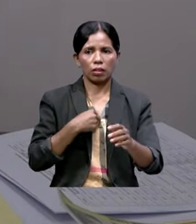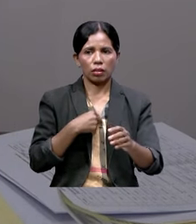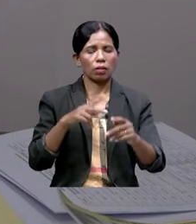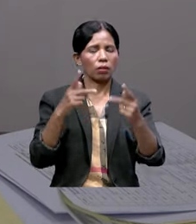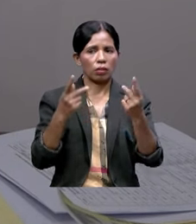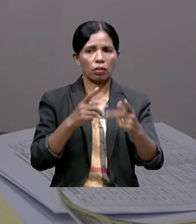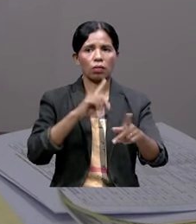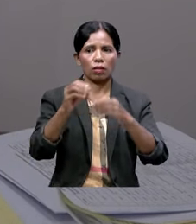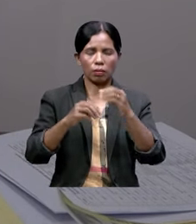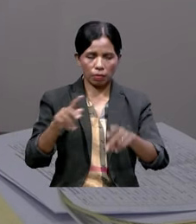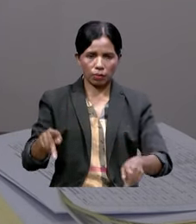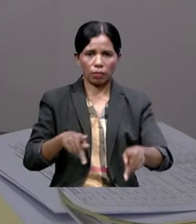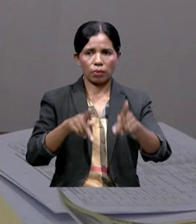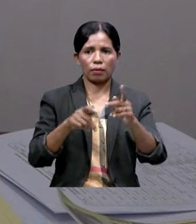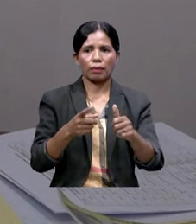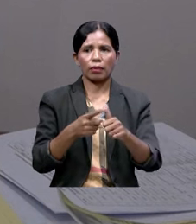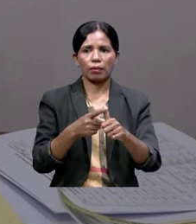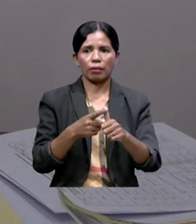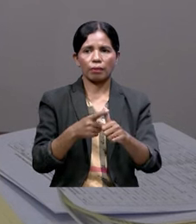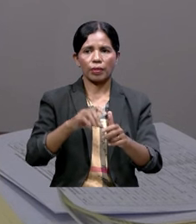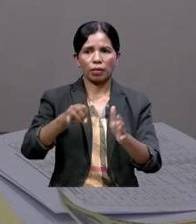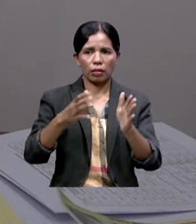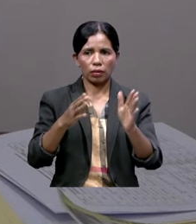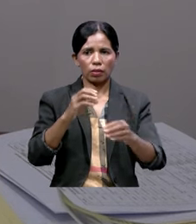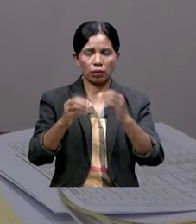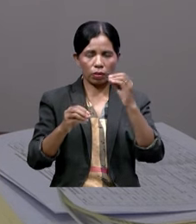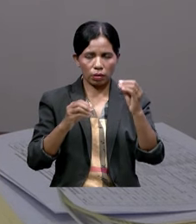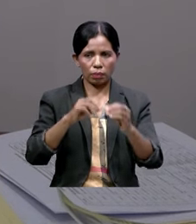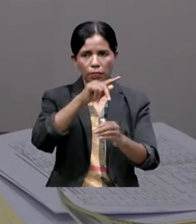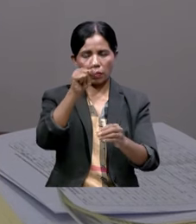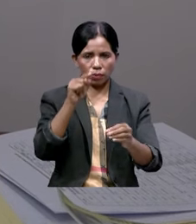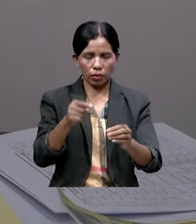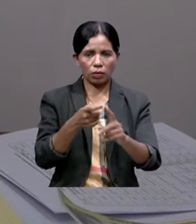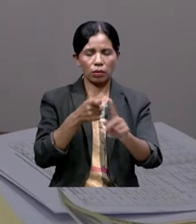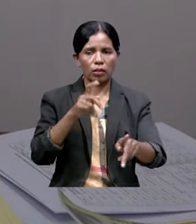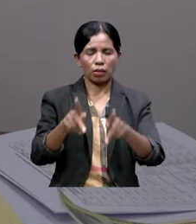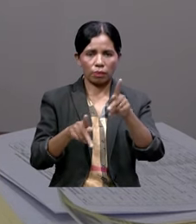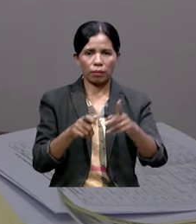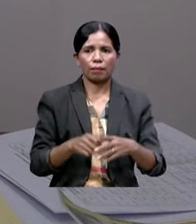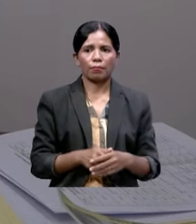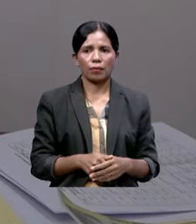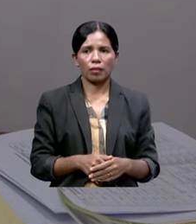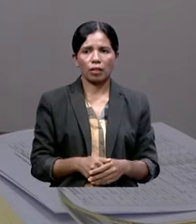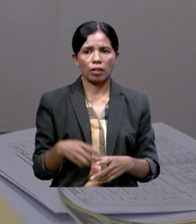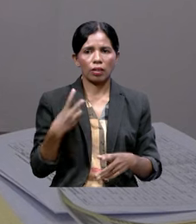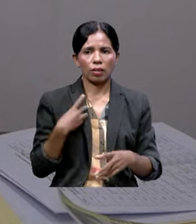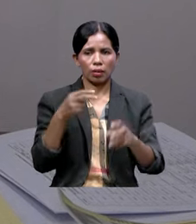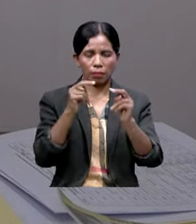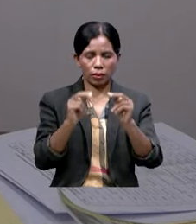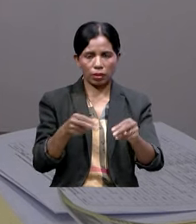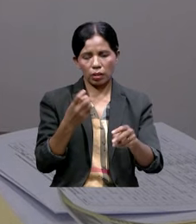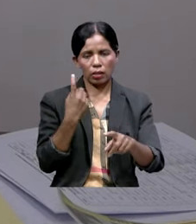tu kulia ba publiko pergunta ma jornalista significa pergunta iren be ma usi povo Debe precisar tu itatan itala bele